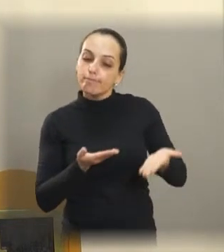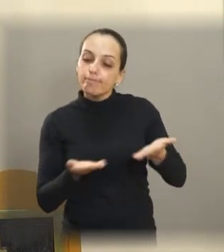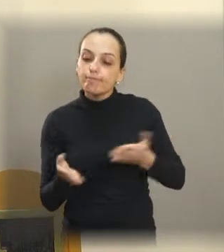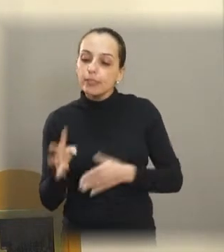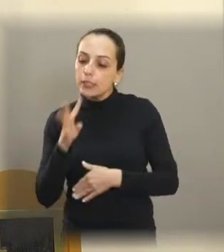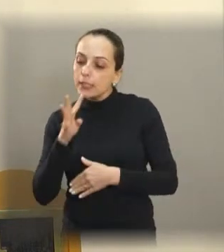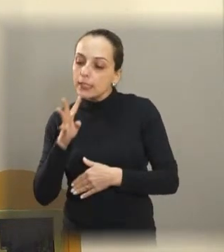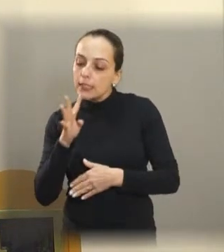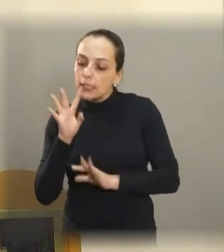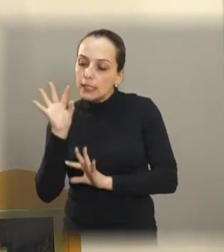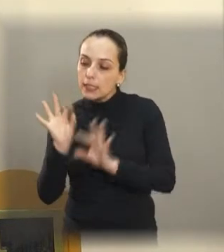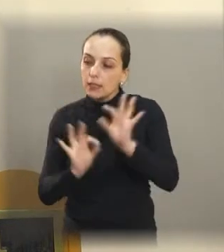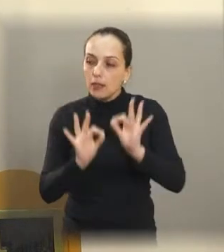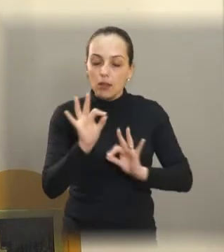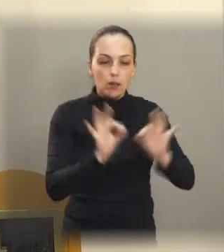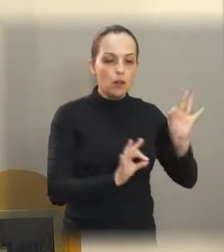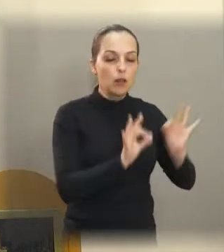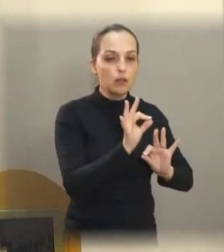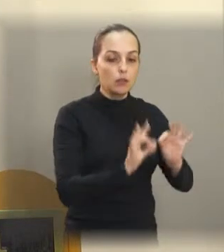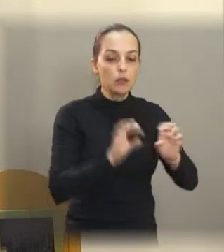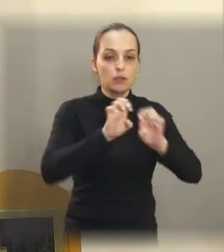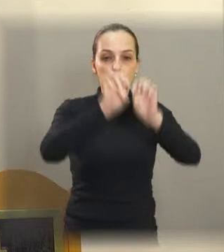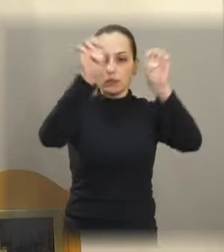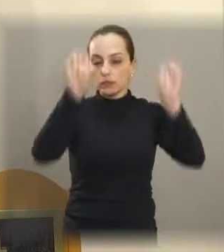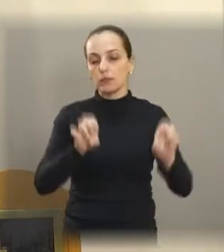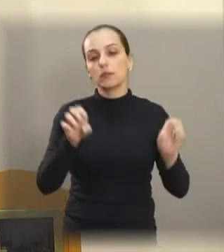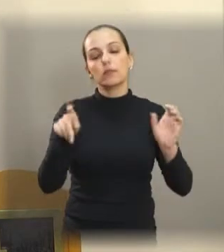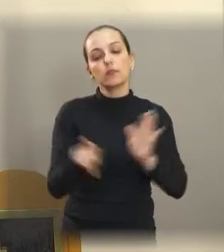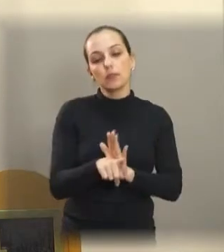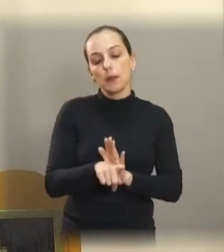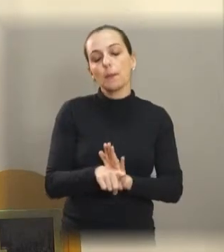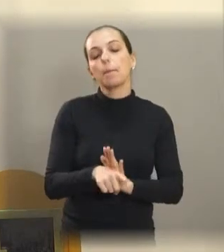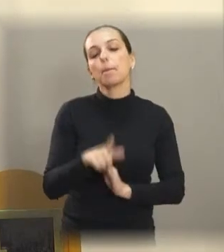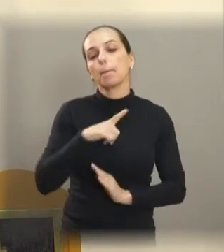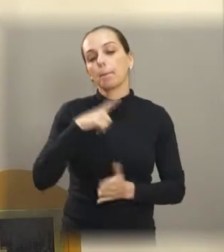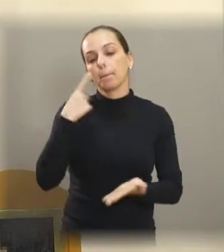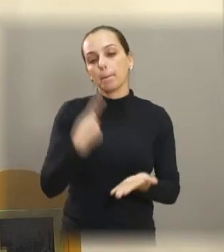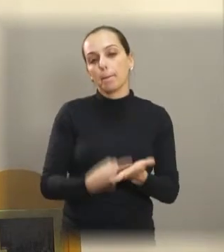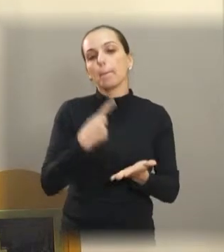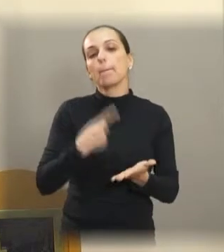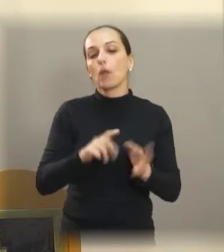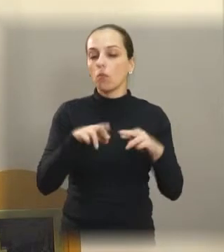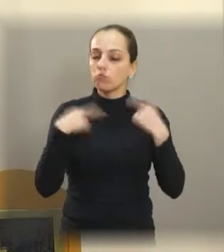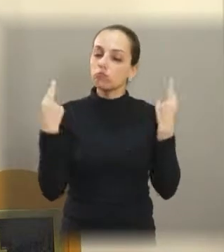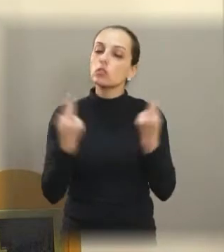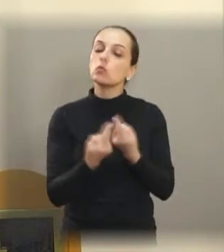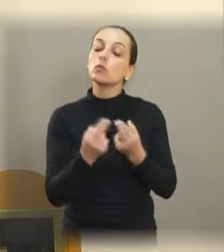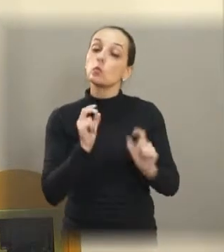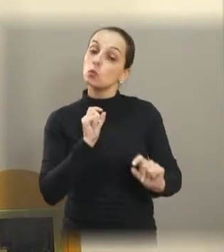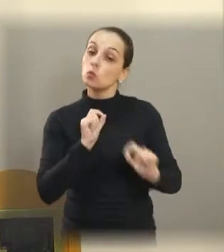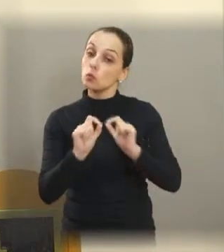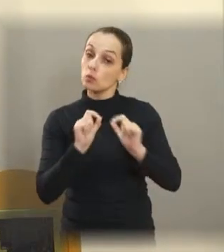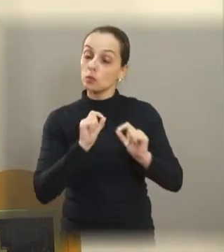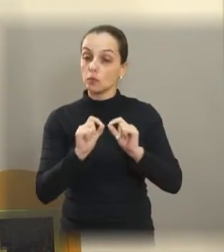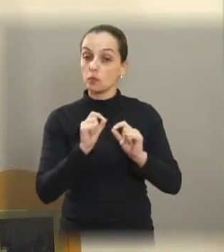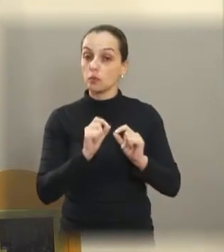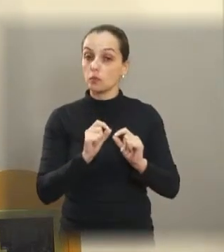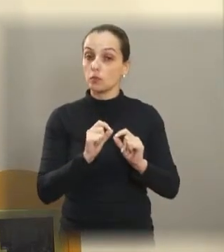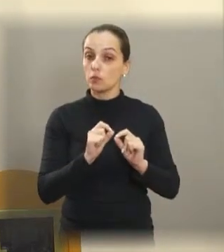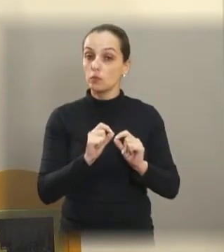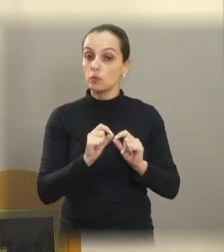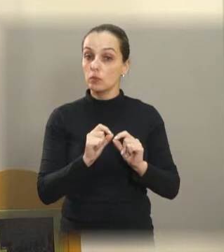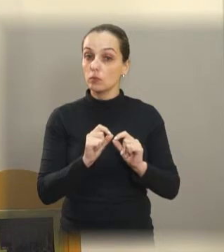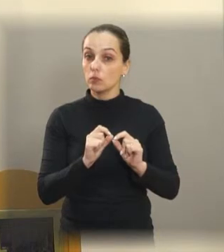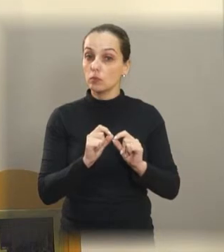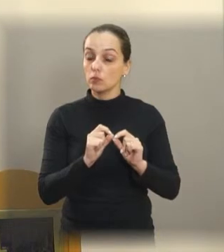conhecimento de toda a estrutura e situação. Ficou o compromisso dela na reunião de